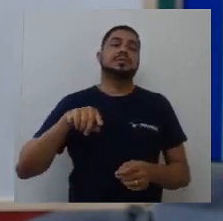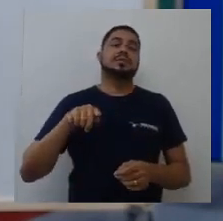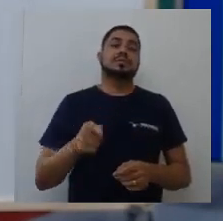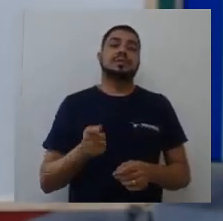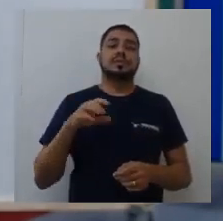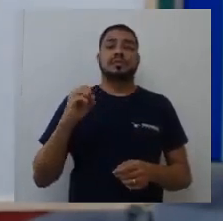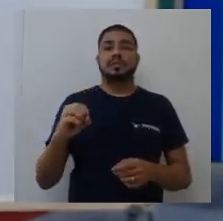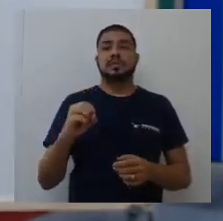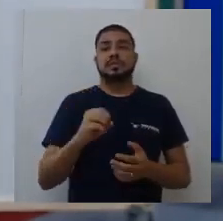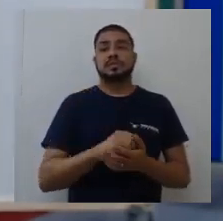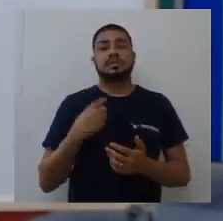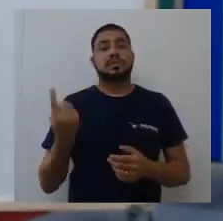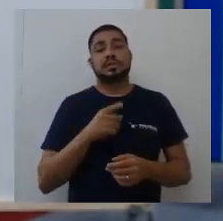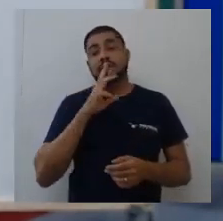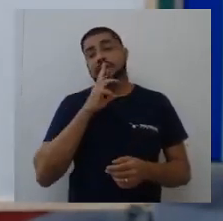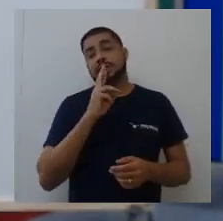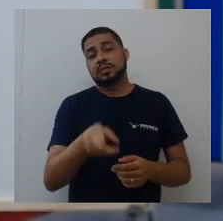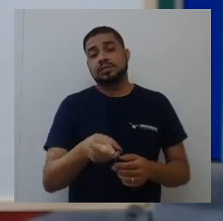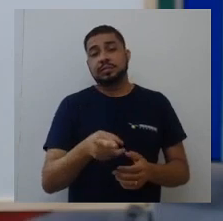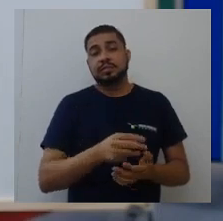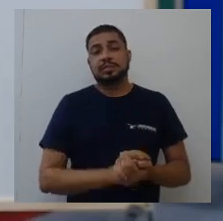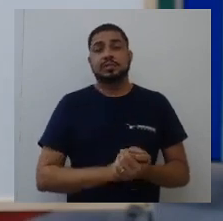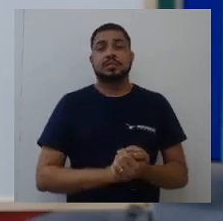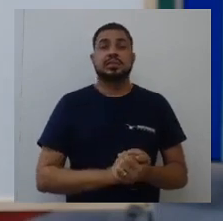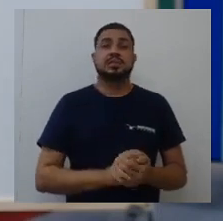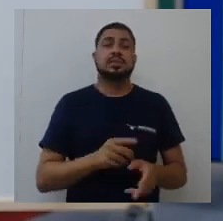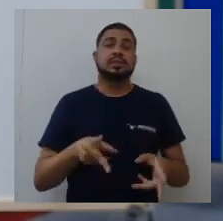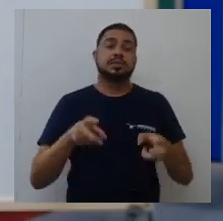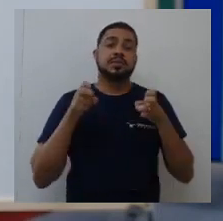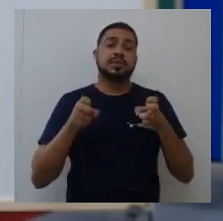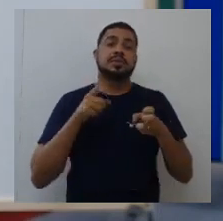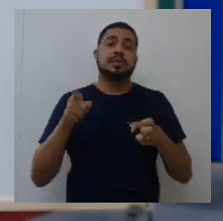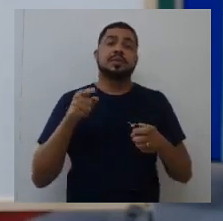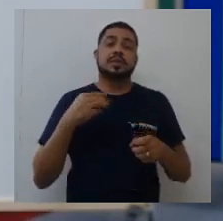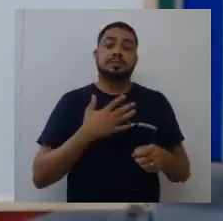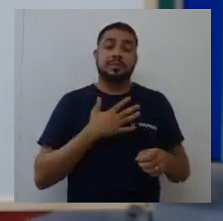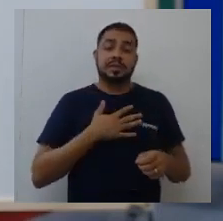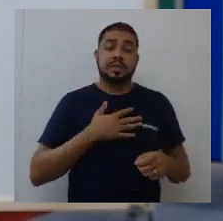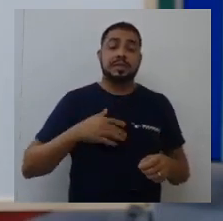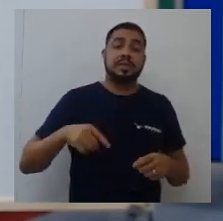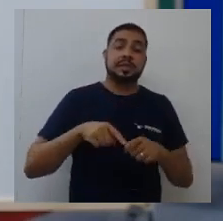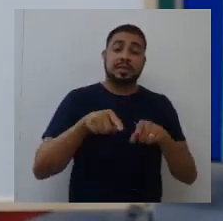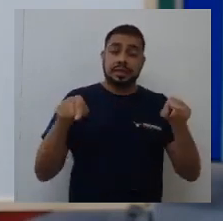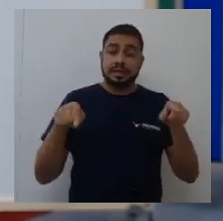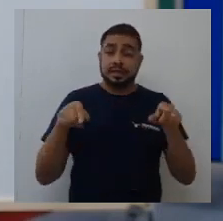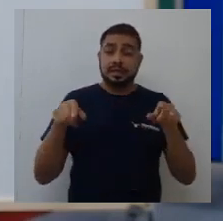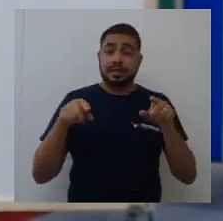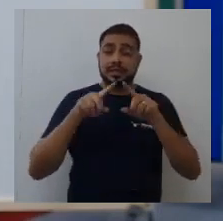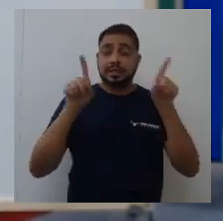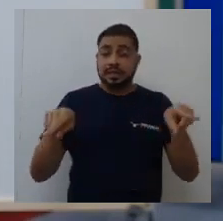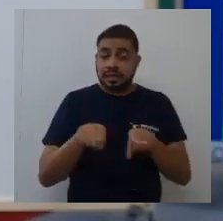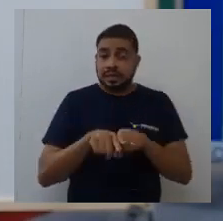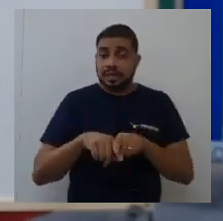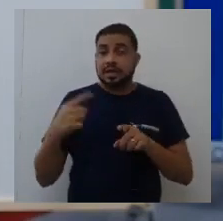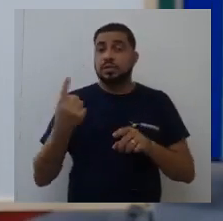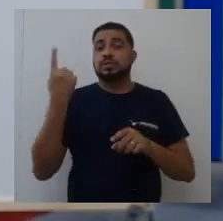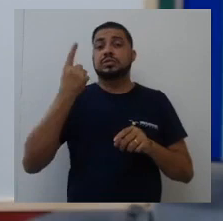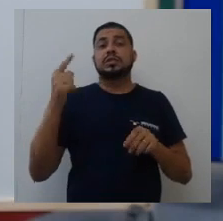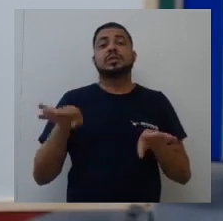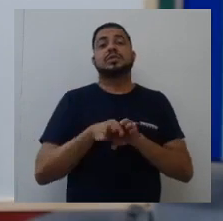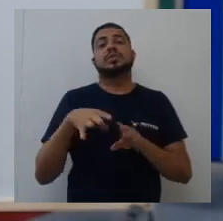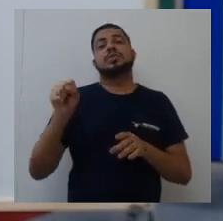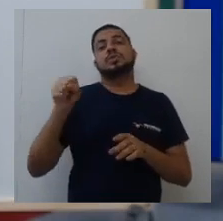85,0, seria a nossa resposta. Observa que essa minha tela aqui, ó, me diz que a altura vai ser igual a